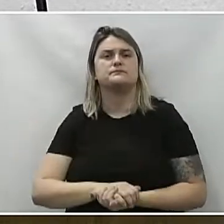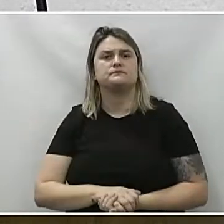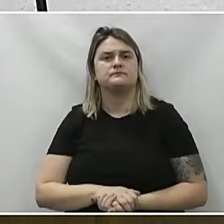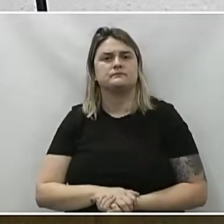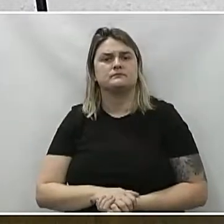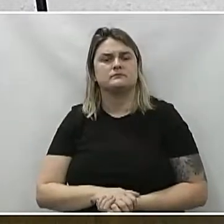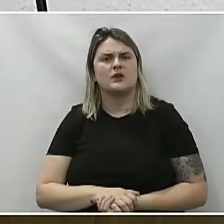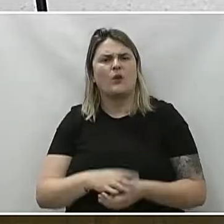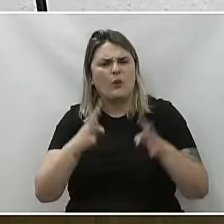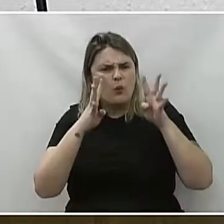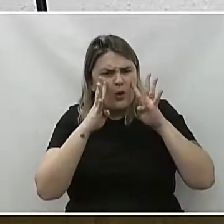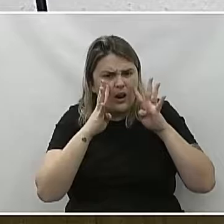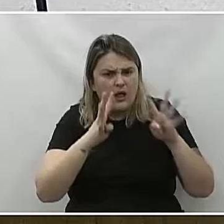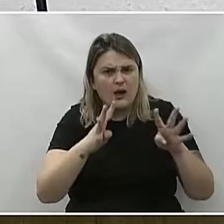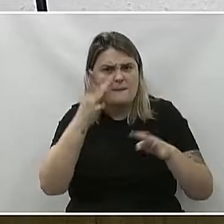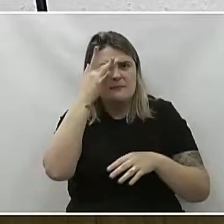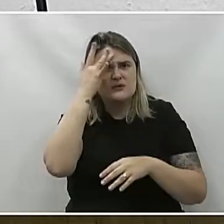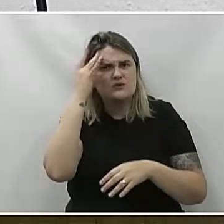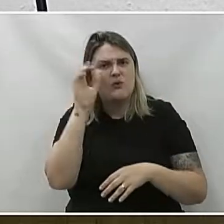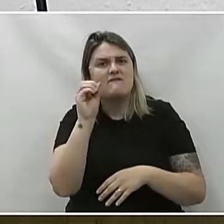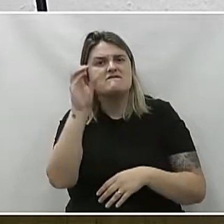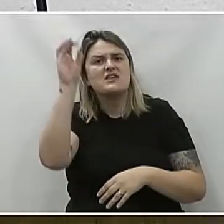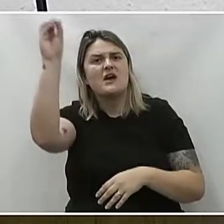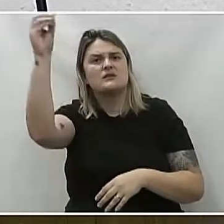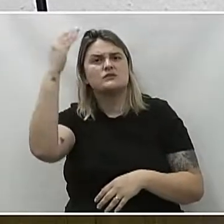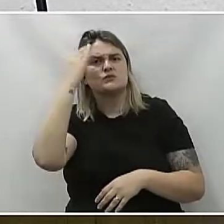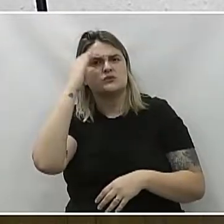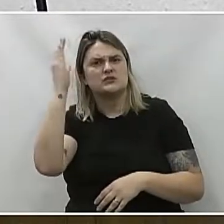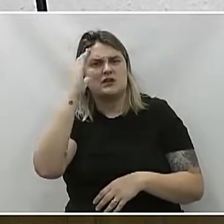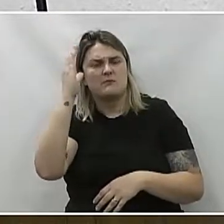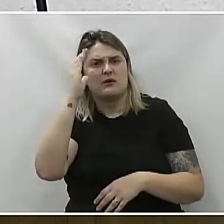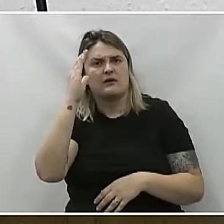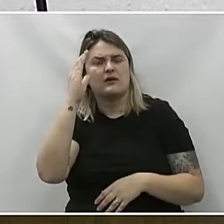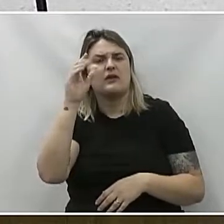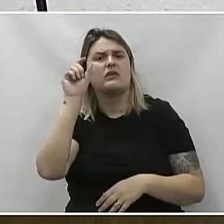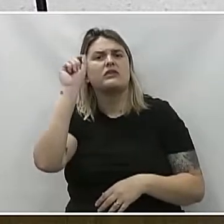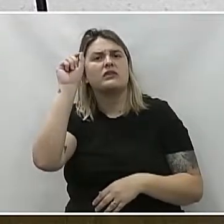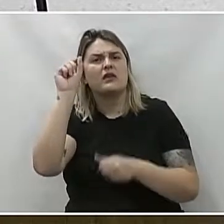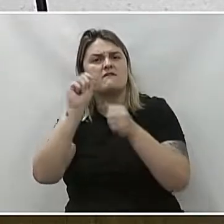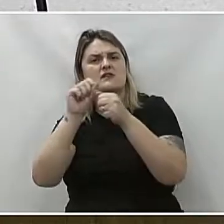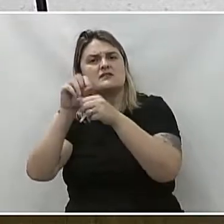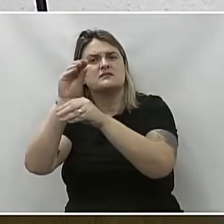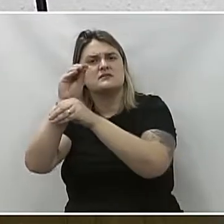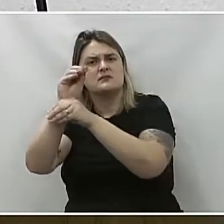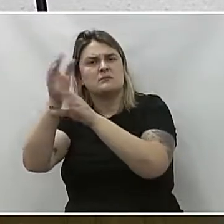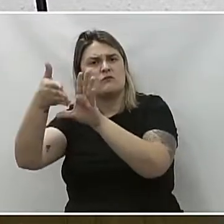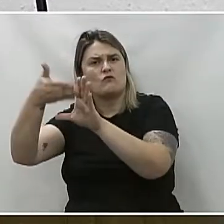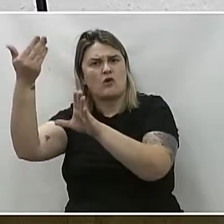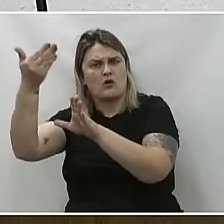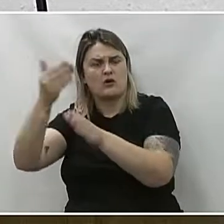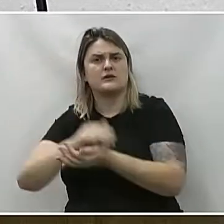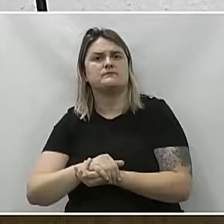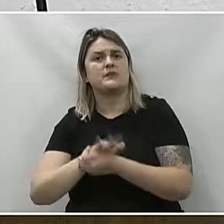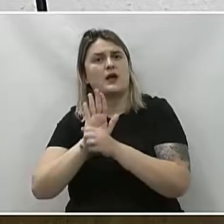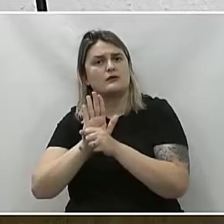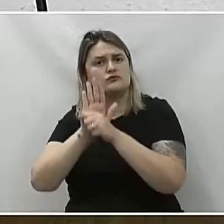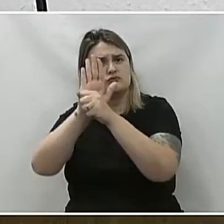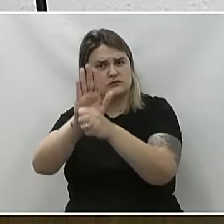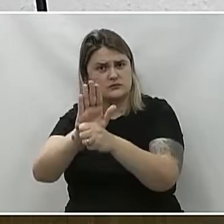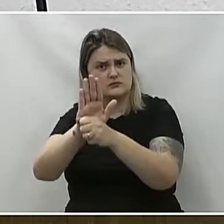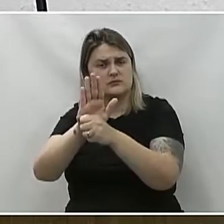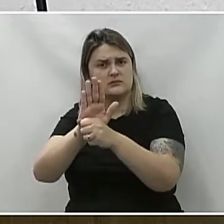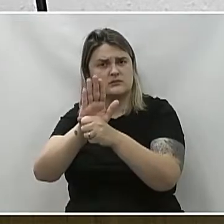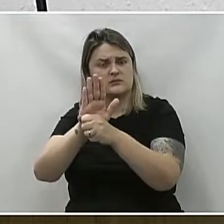Sabe, que olhem para essas pessoas que estão viajando. Olhem por essas pessoas que estão em tratamento fora. Ajudem